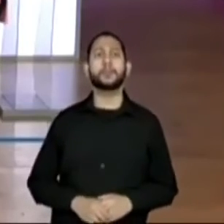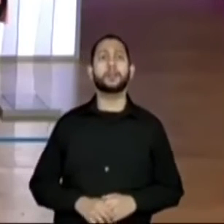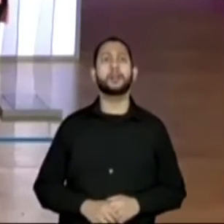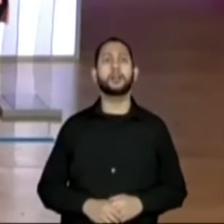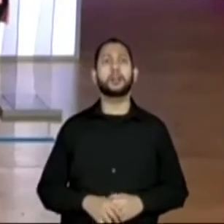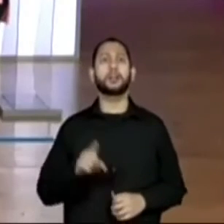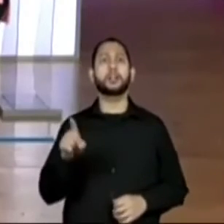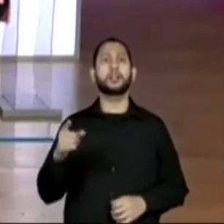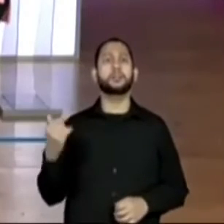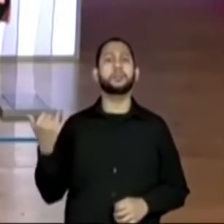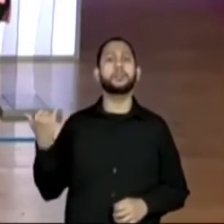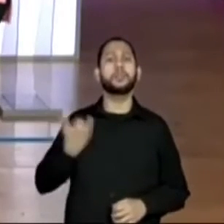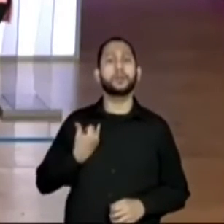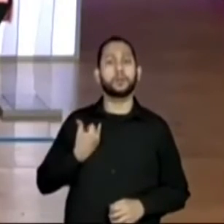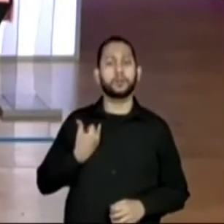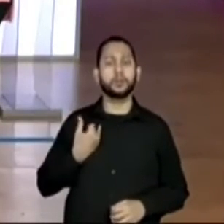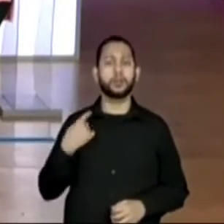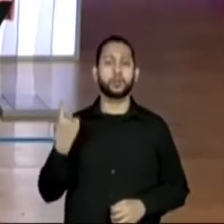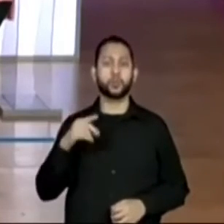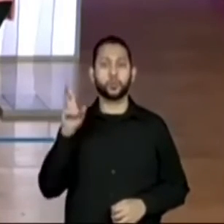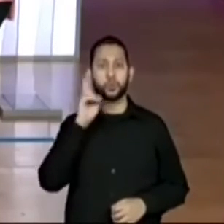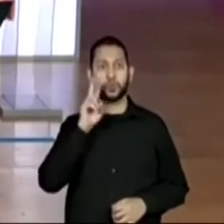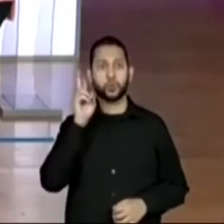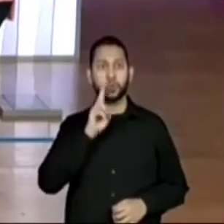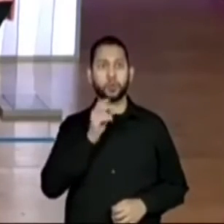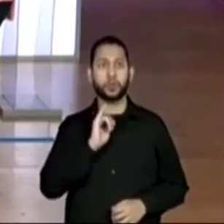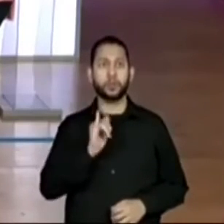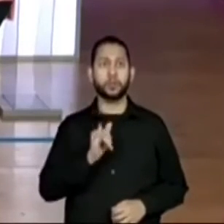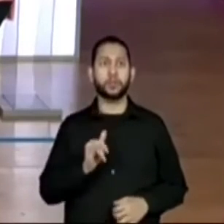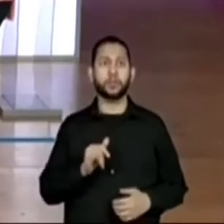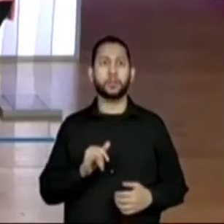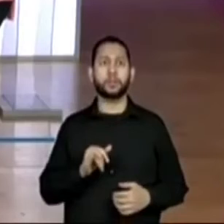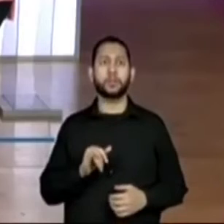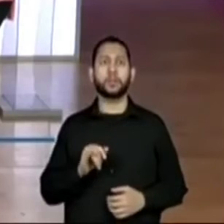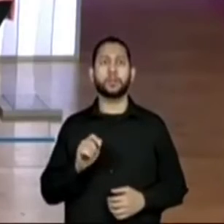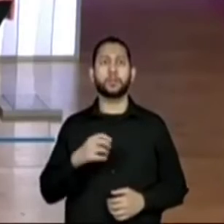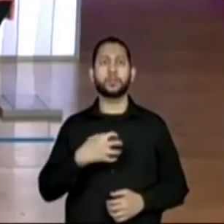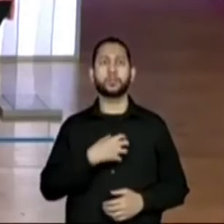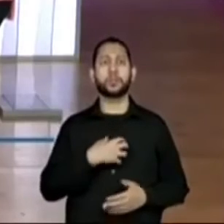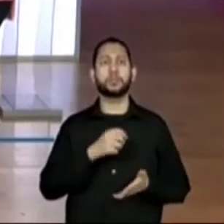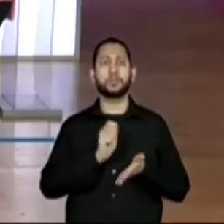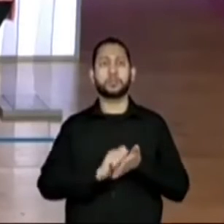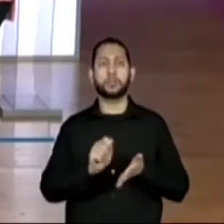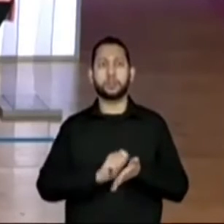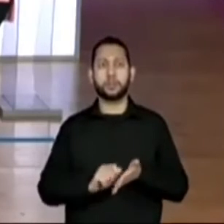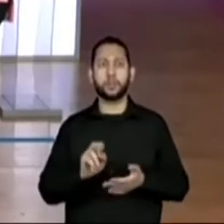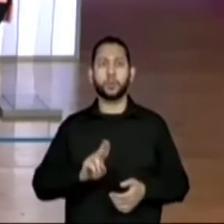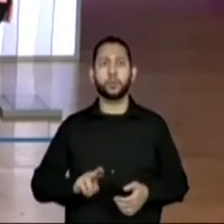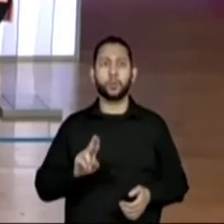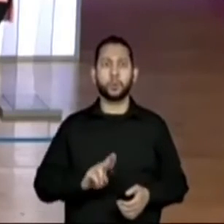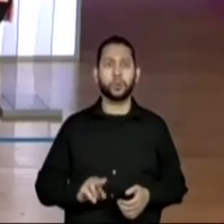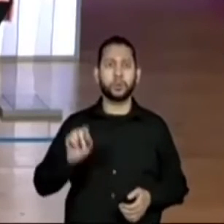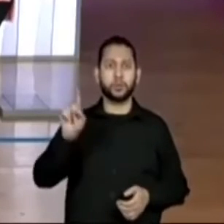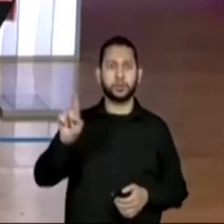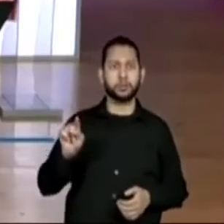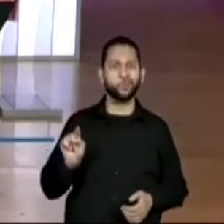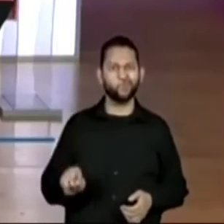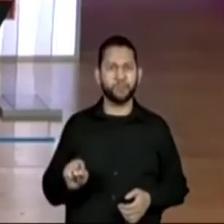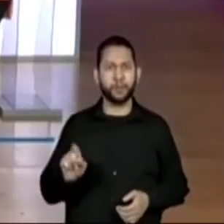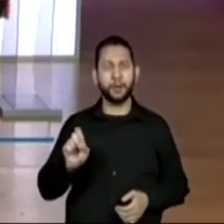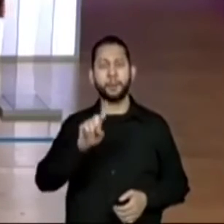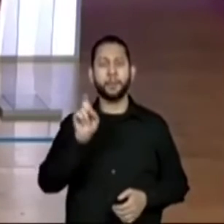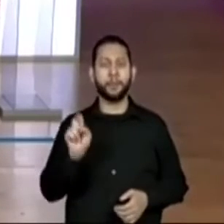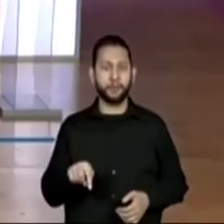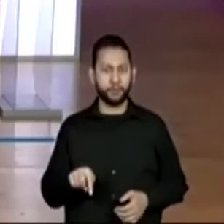né, no conto, a gente usaria apenas a exclamação, não usaria a interrogação. A